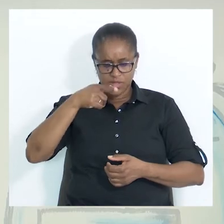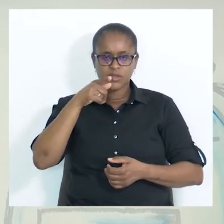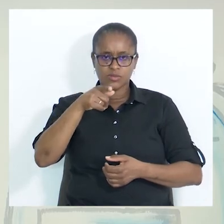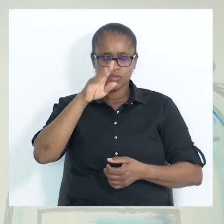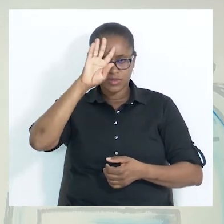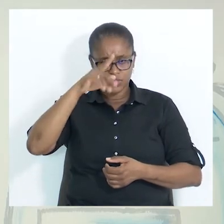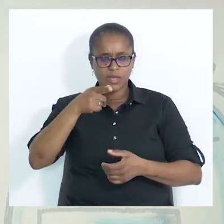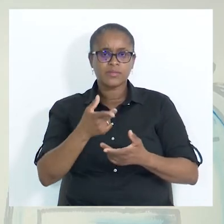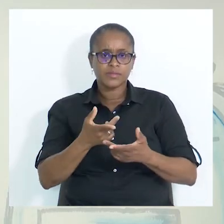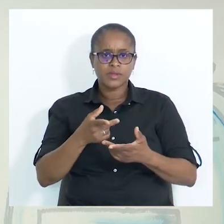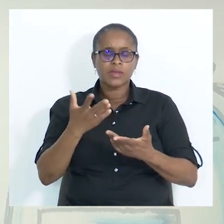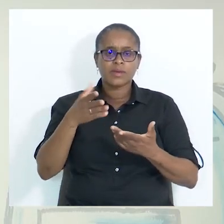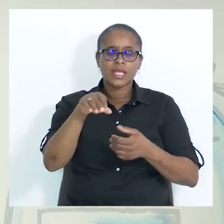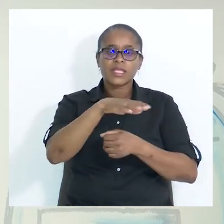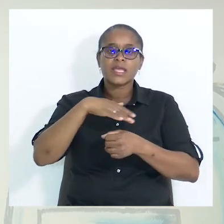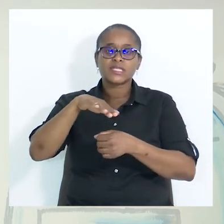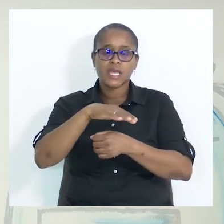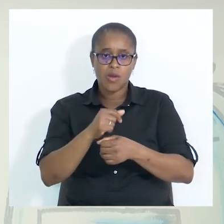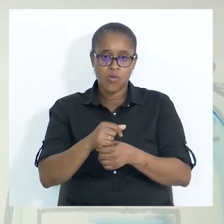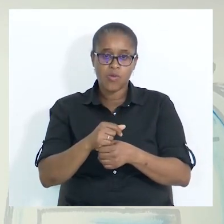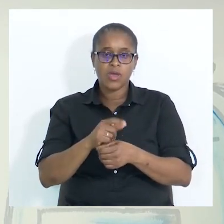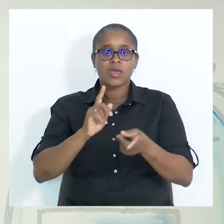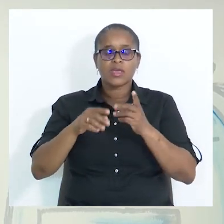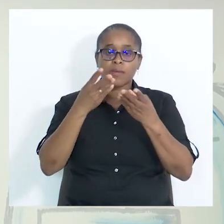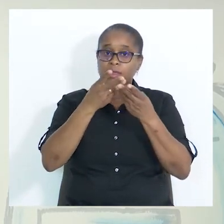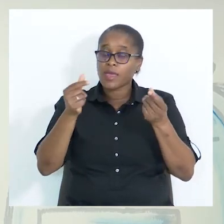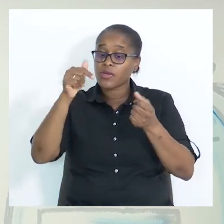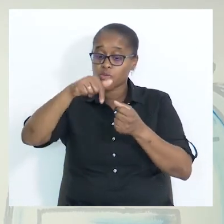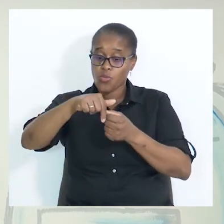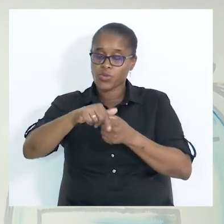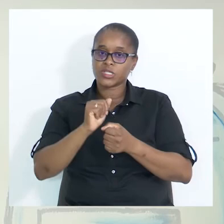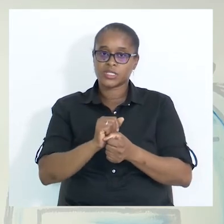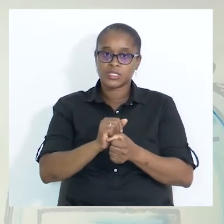deste conta, pela linha de ação, que o conteúdo de hoje